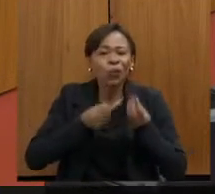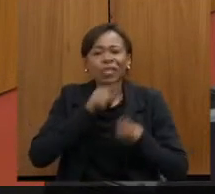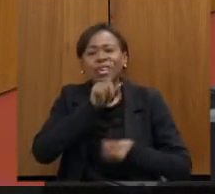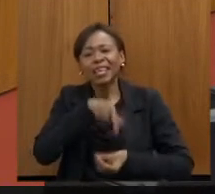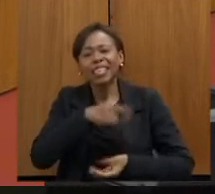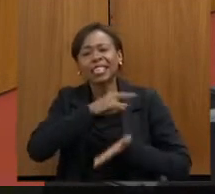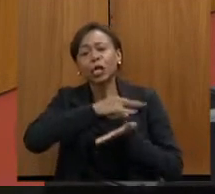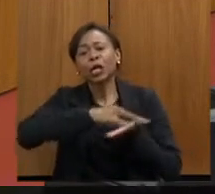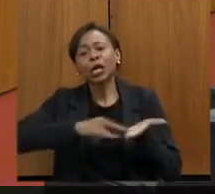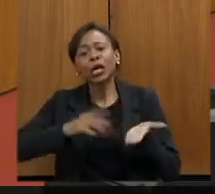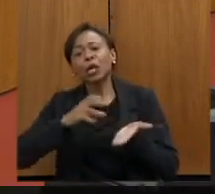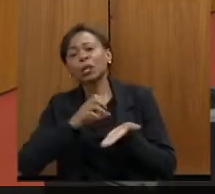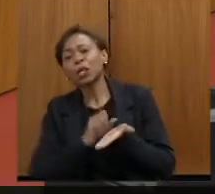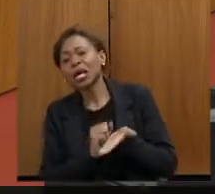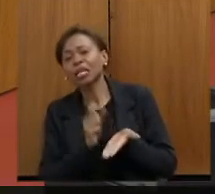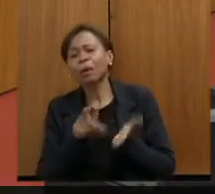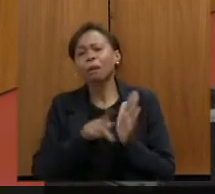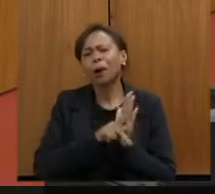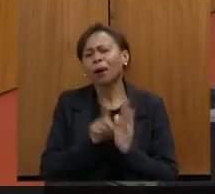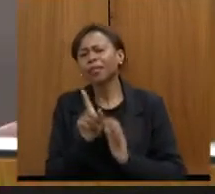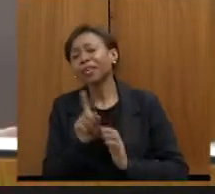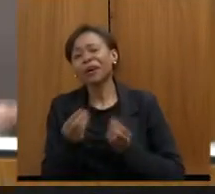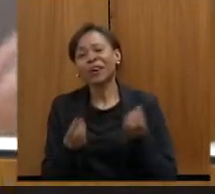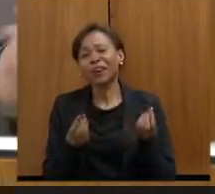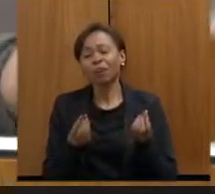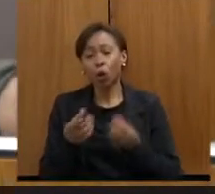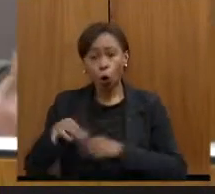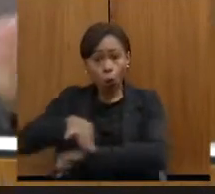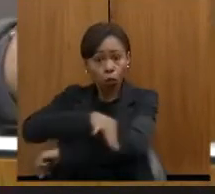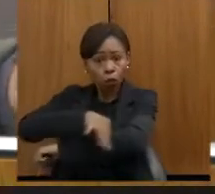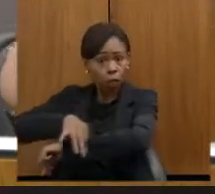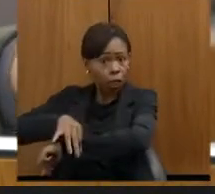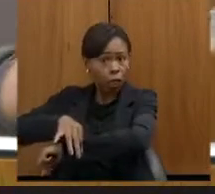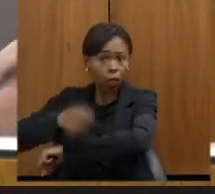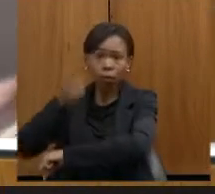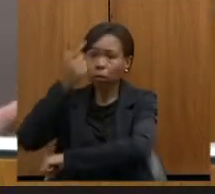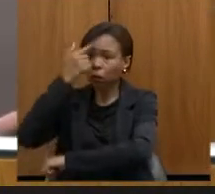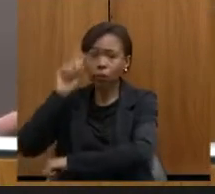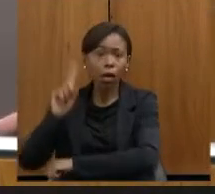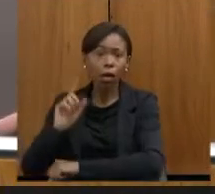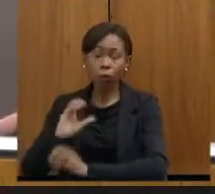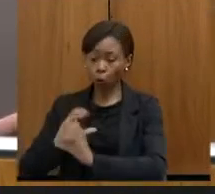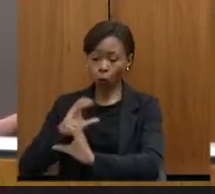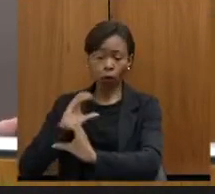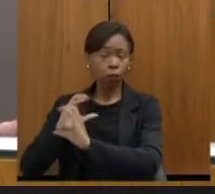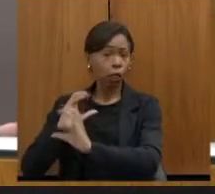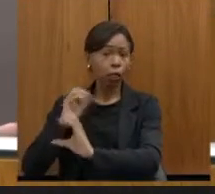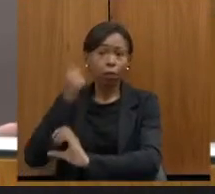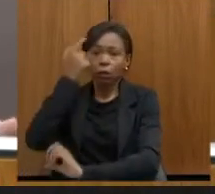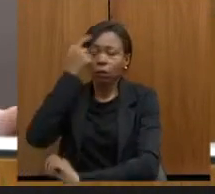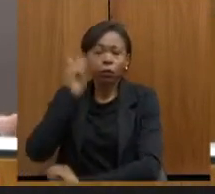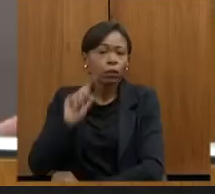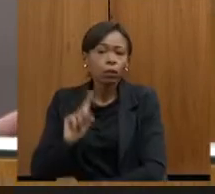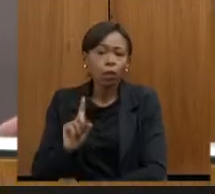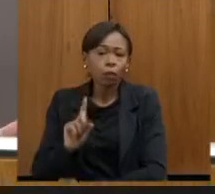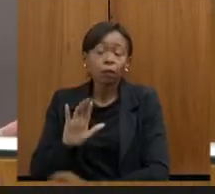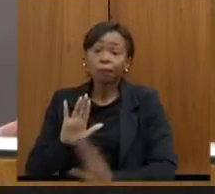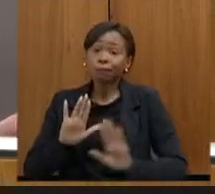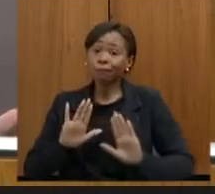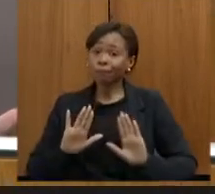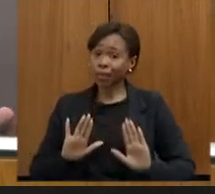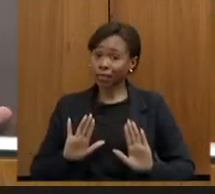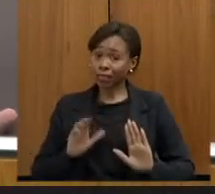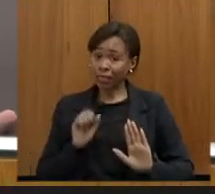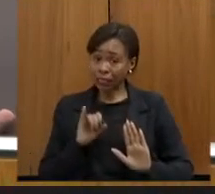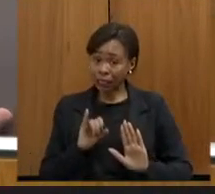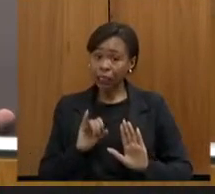então o engenheiro não tem a obrigação de saber isso, o medidor, o cadastador não tem a obrigação de saber isso, mas a partir do momento que na